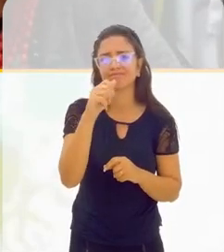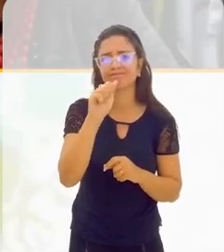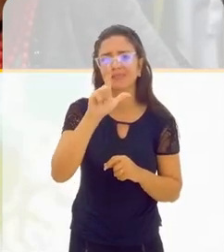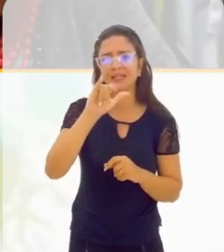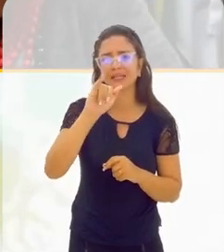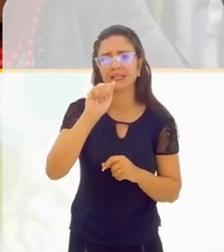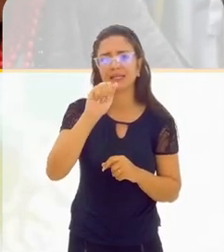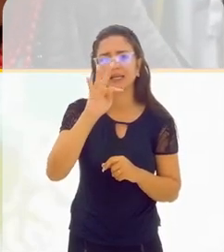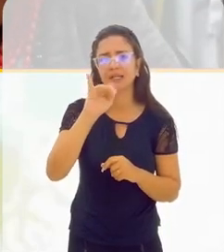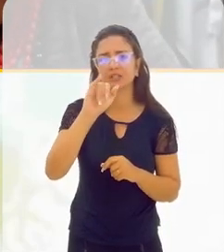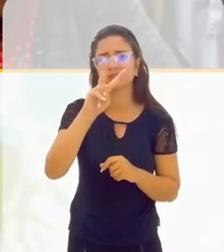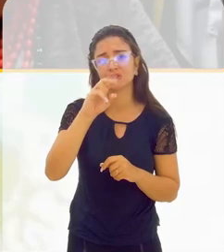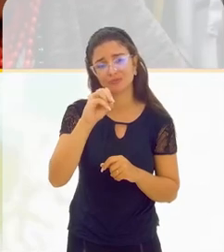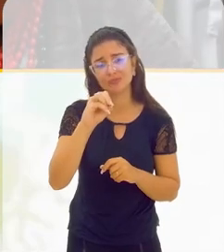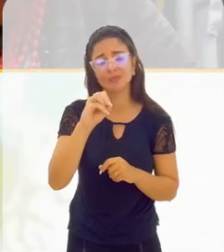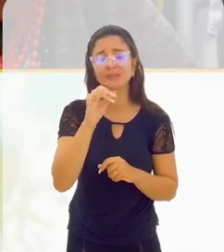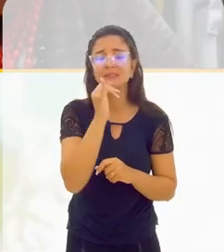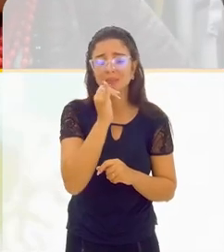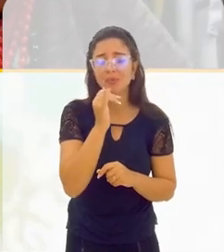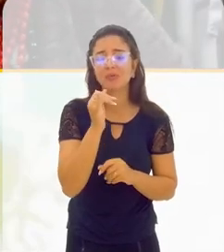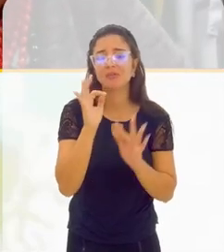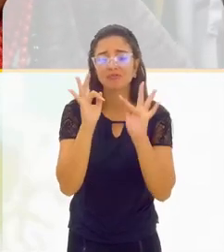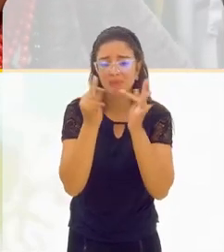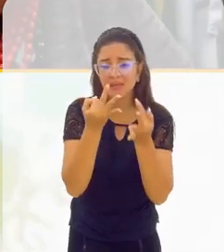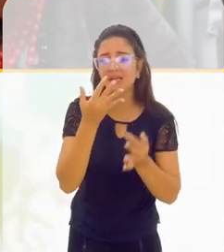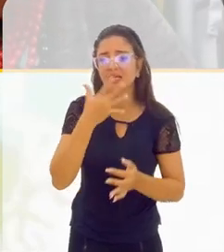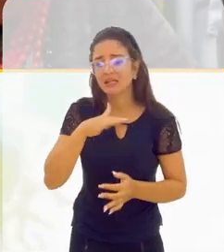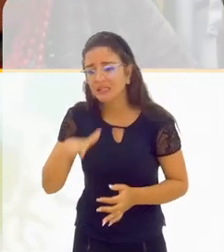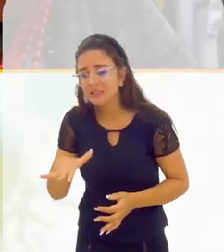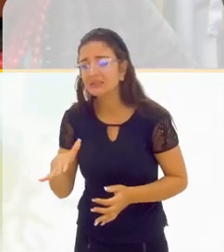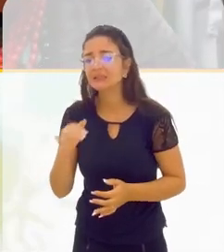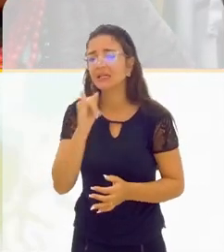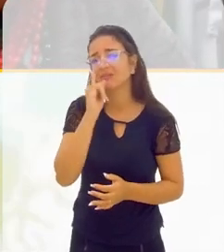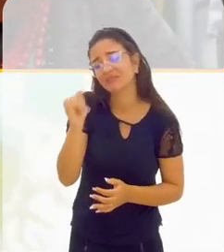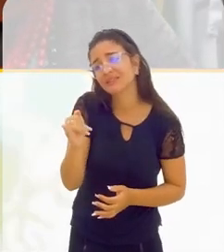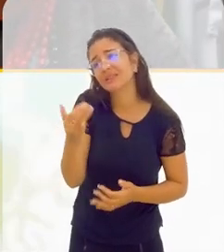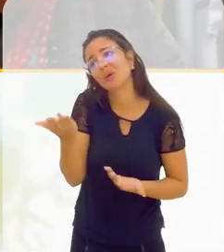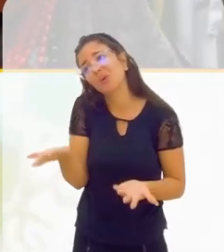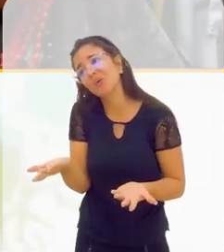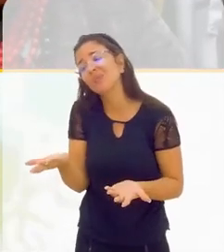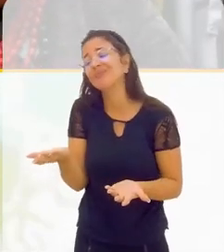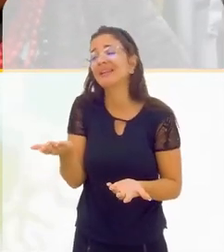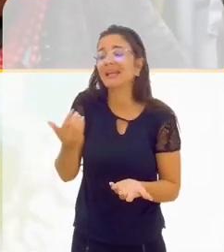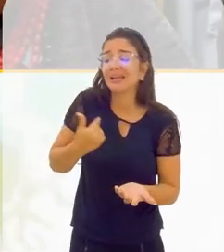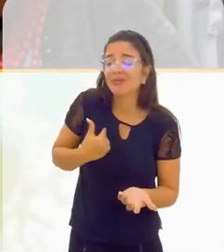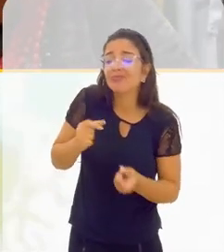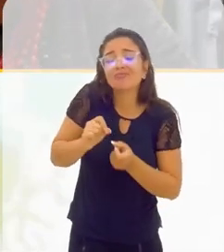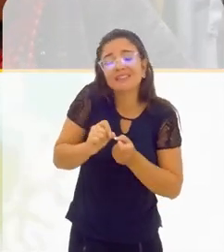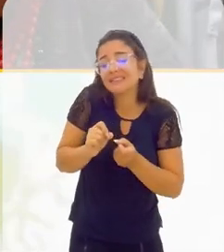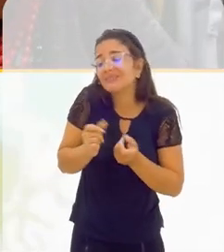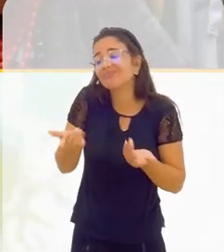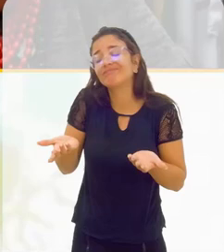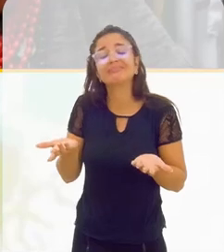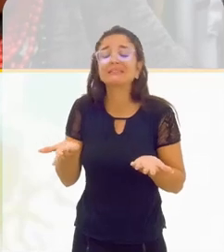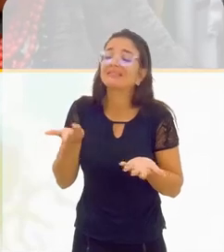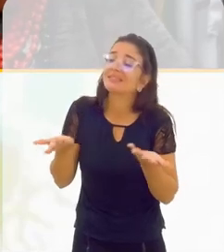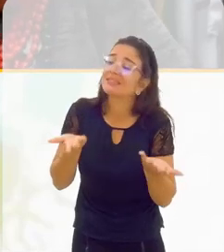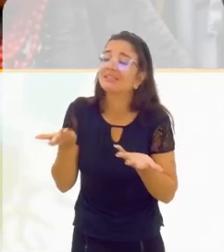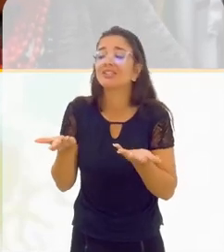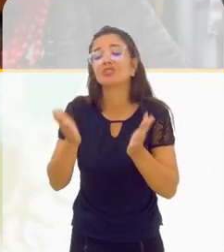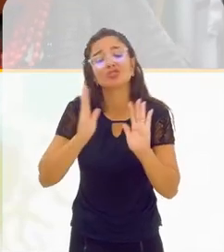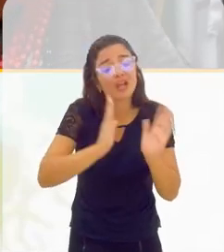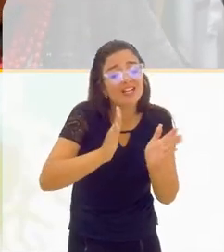eles dão uma notícia para família para as crianças que vai paliativar ou seja não há mais nada para fazer